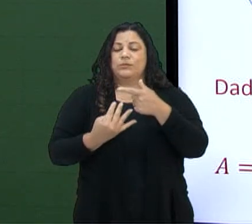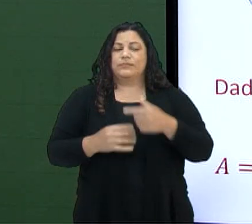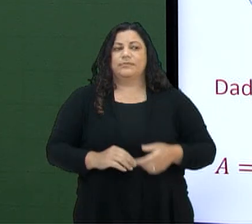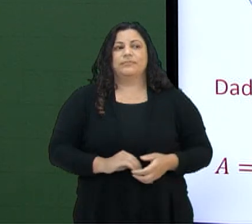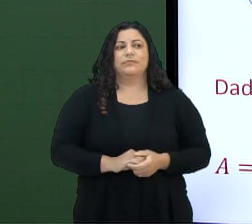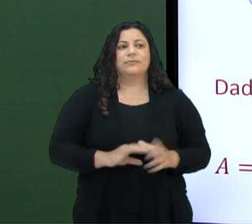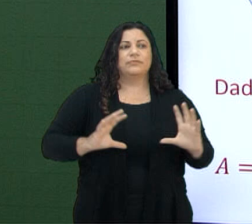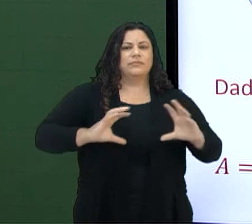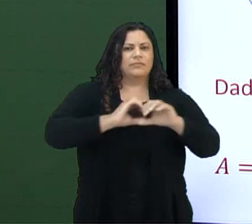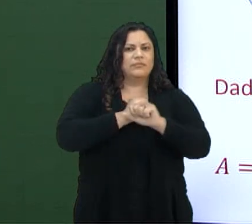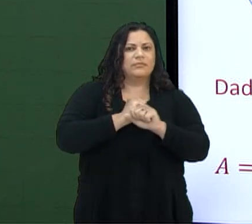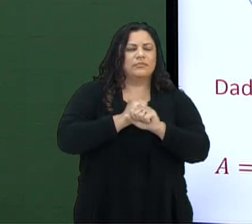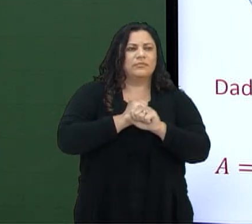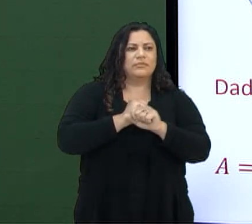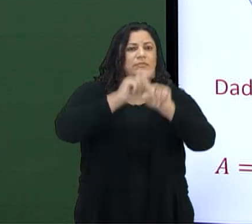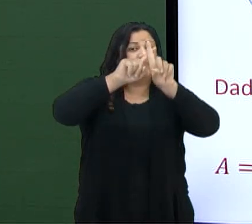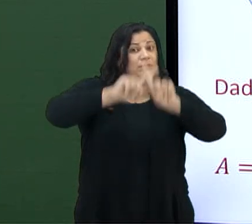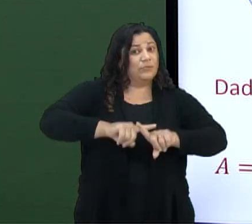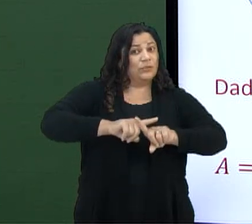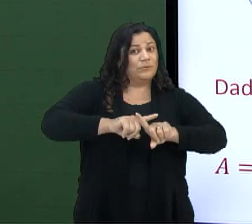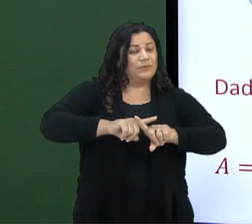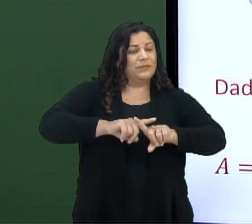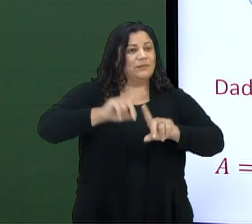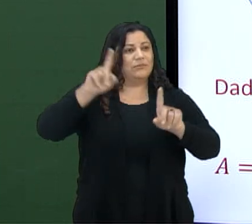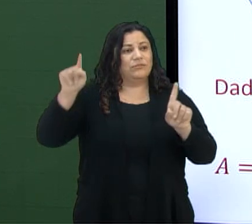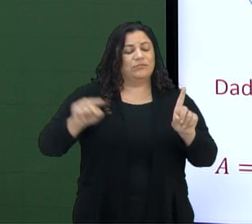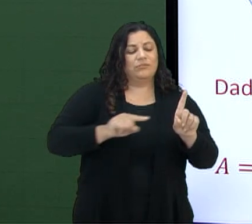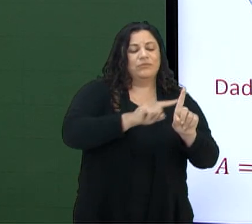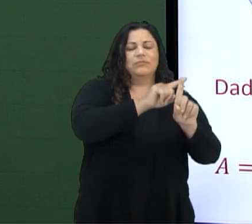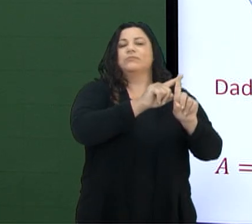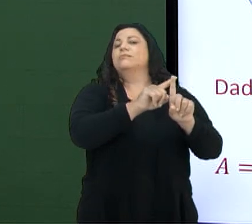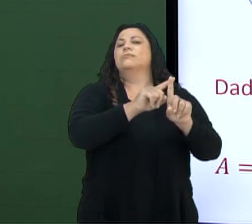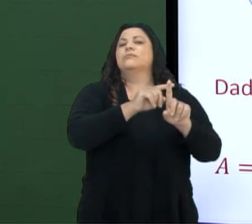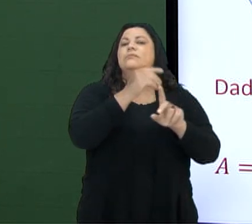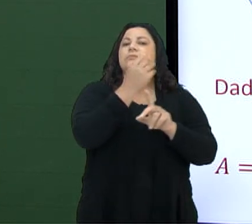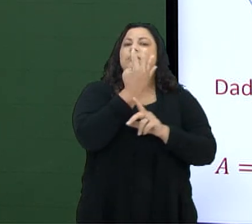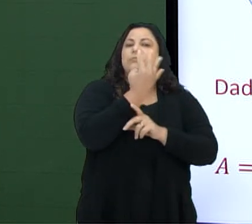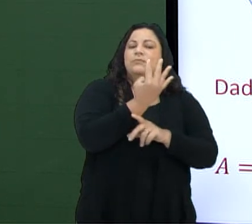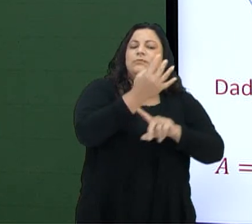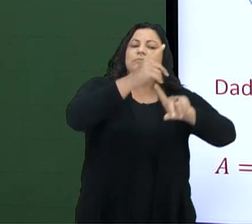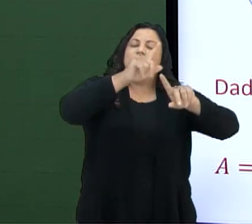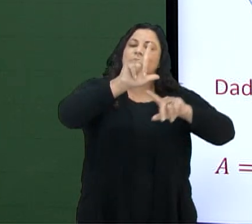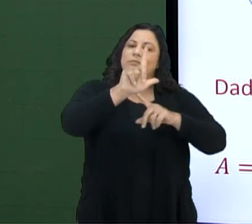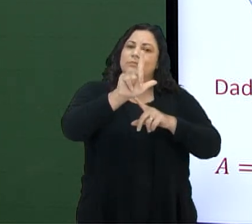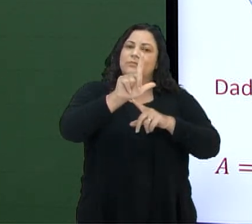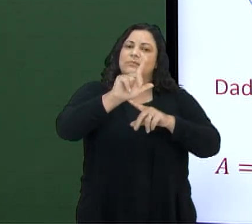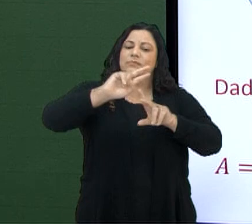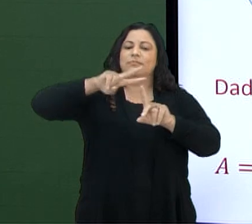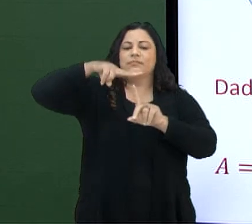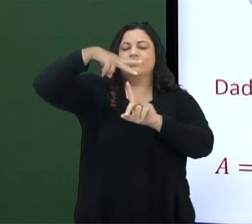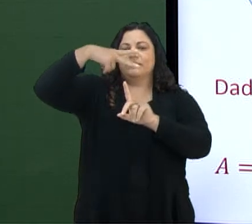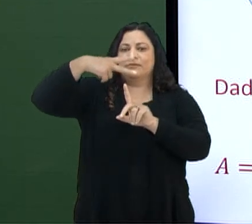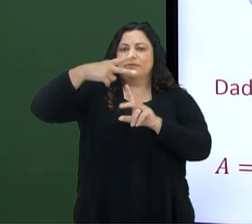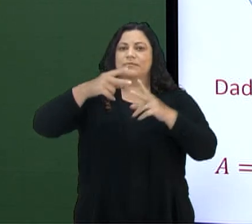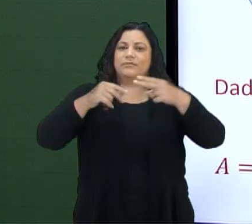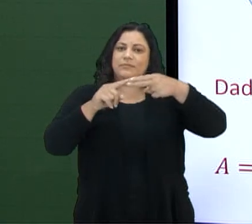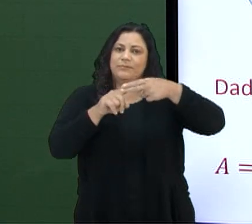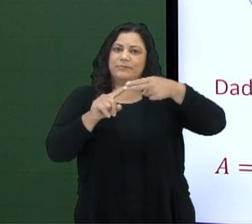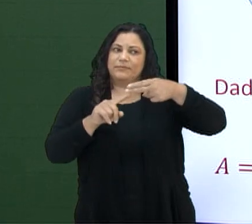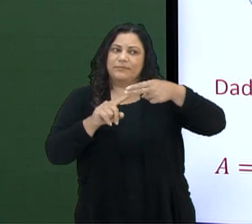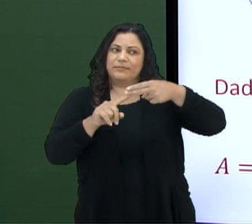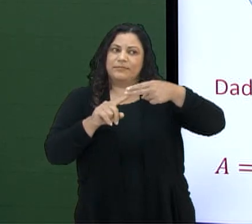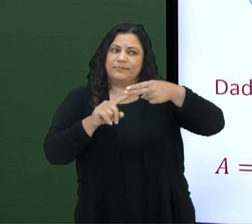4 e vou passar aqui do outro lado multiplicando. Vai ficar 4L ao quadrado é igual a L ao